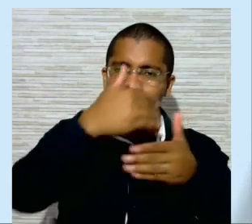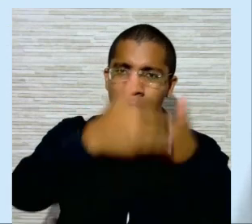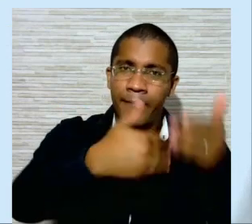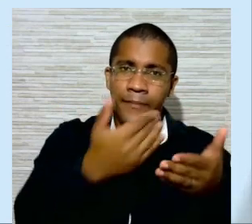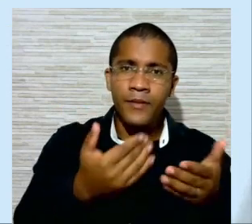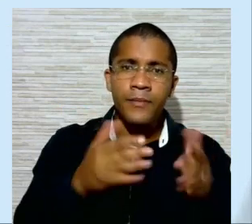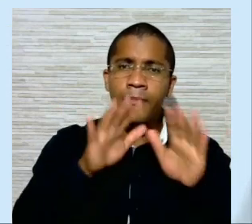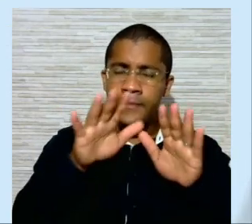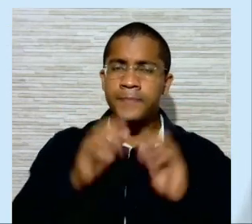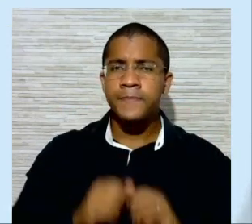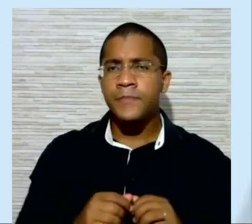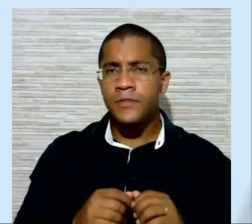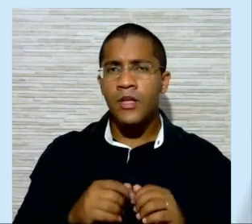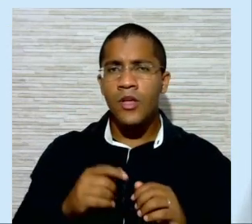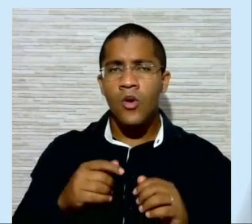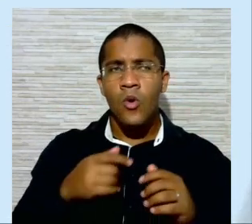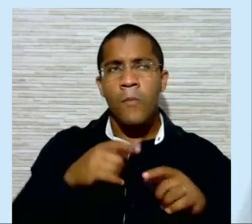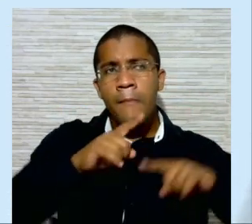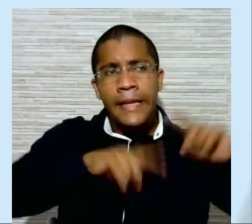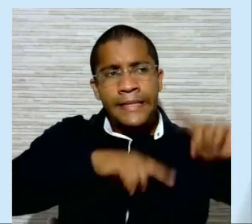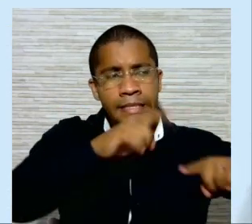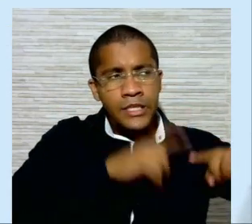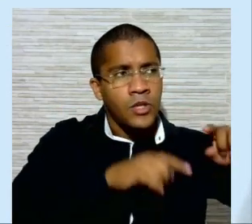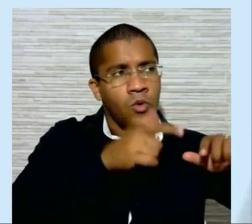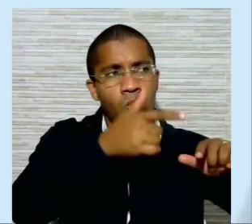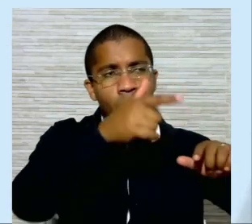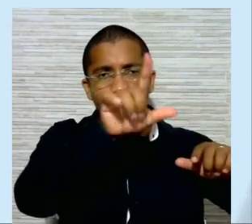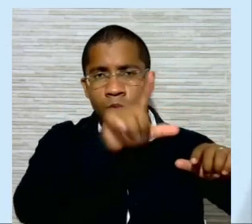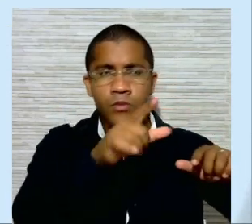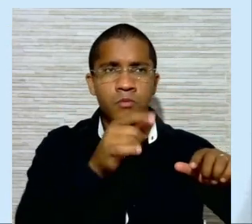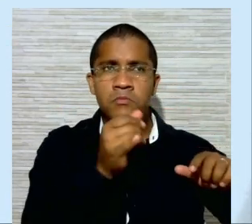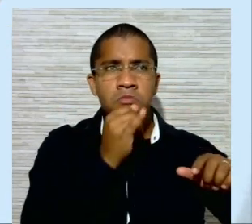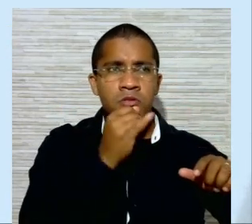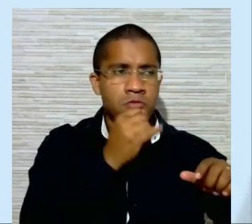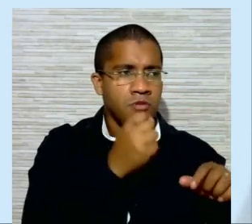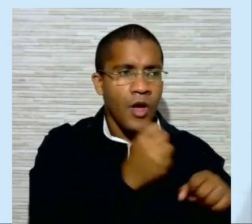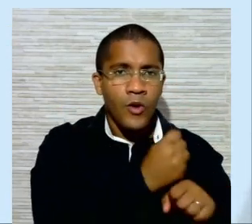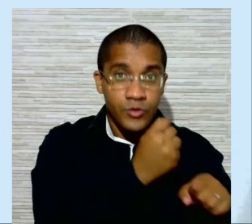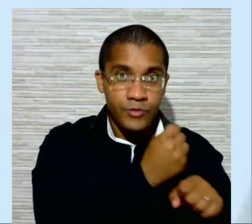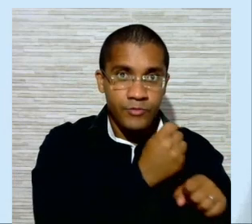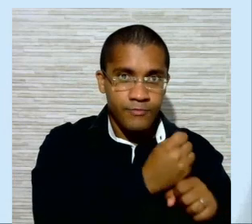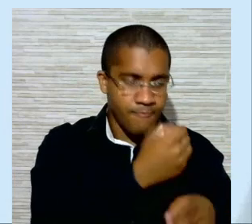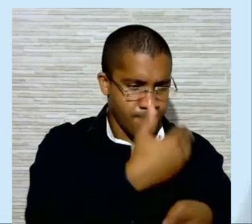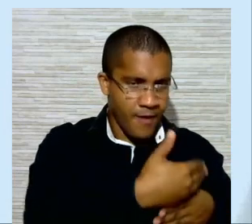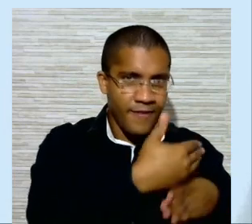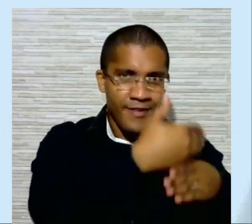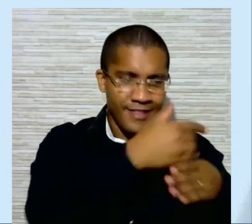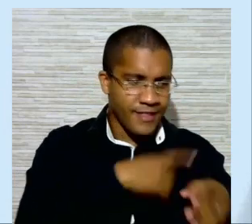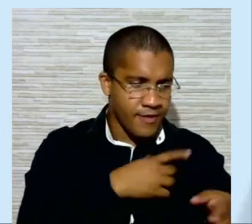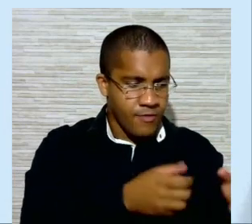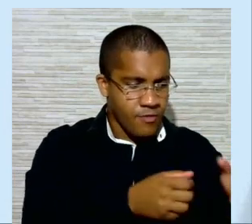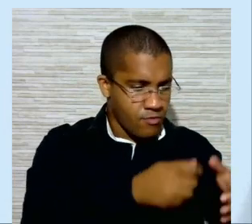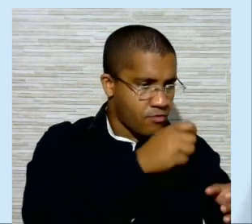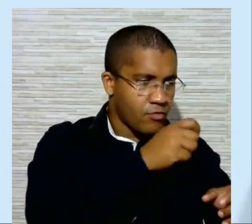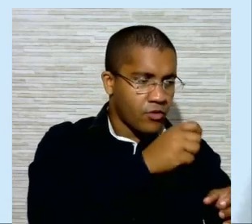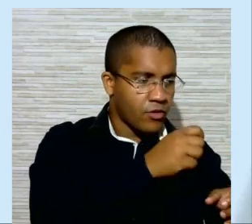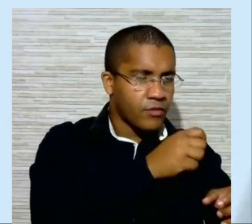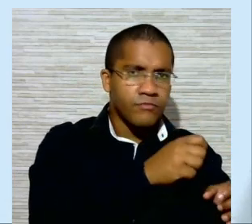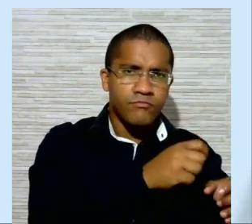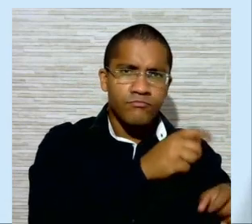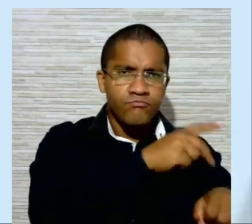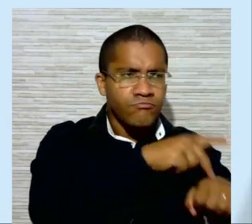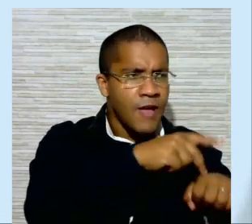Quando você pega a transformação de alguns materiais, por exemplo, cimento, né? Você retira alguns minerais e